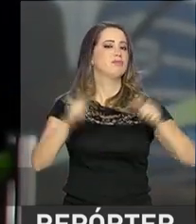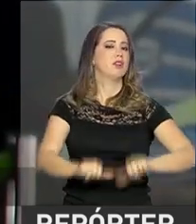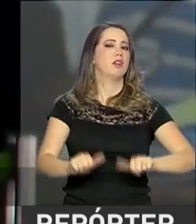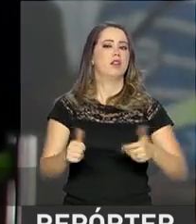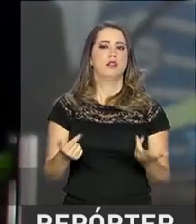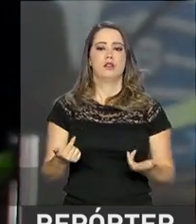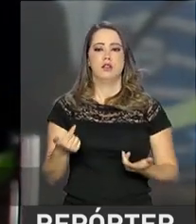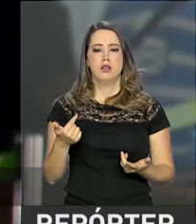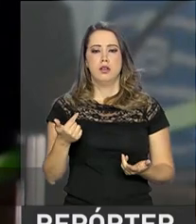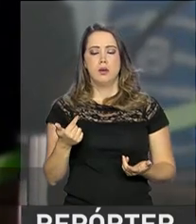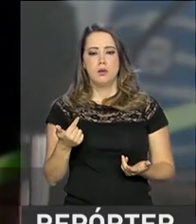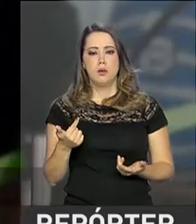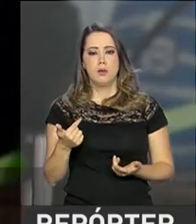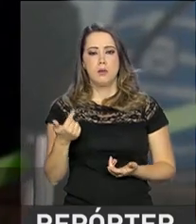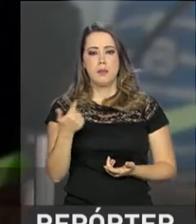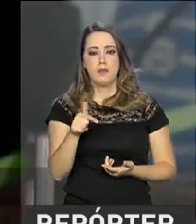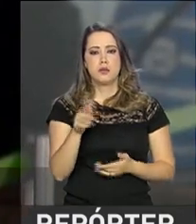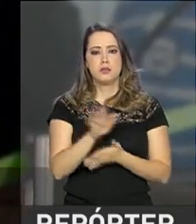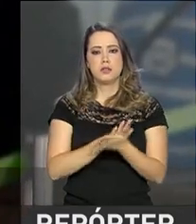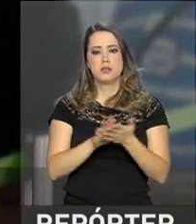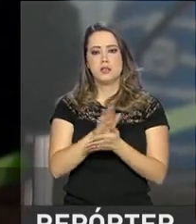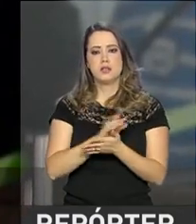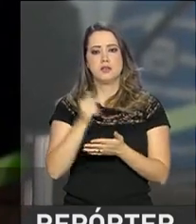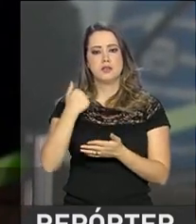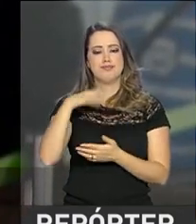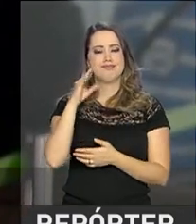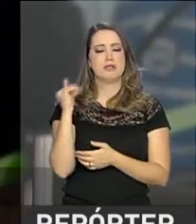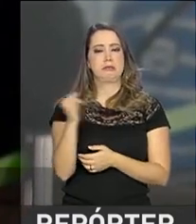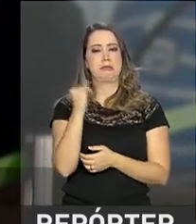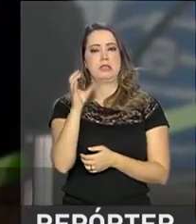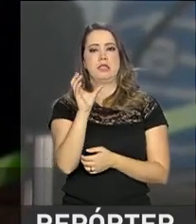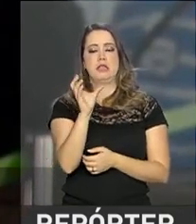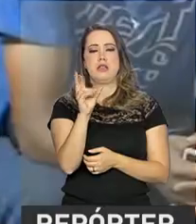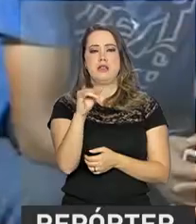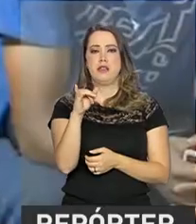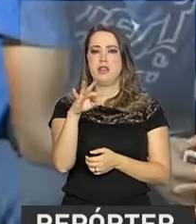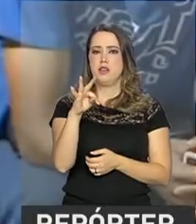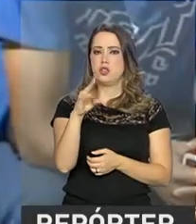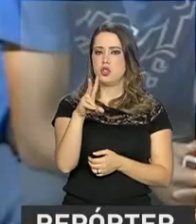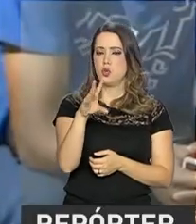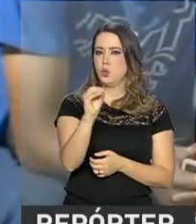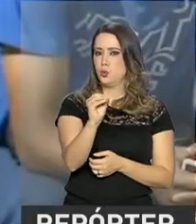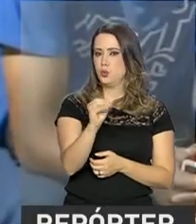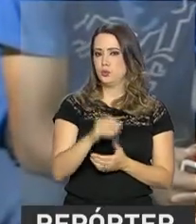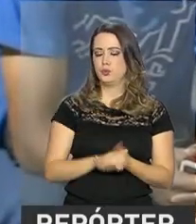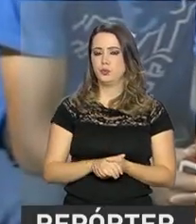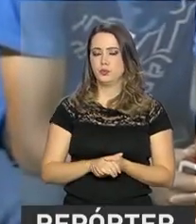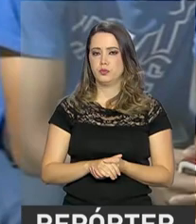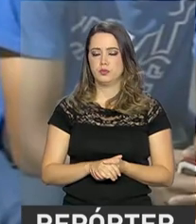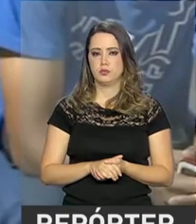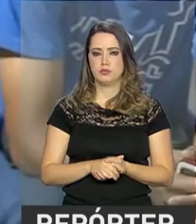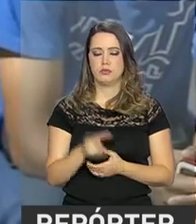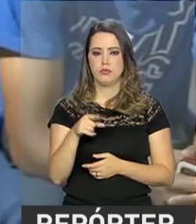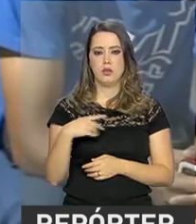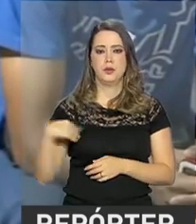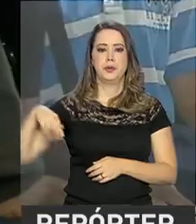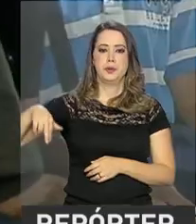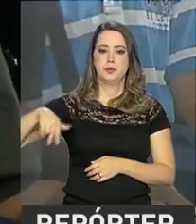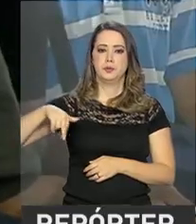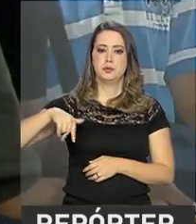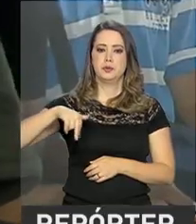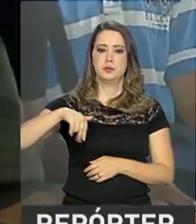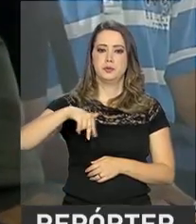neymar que outra palavra senão essa e significa o crítico na longa jornada até aqui o corpo reclama